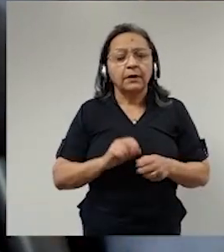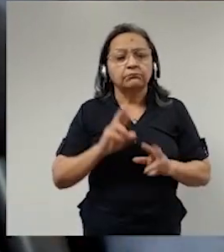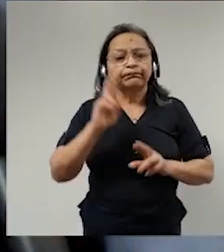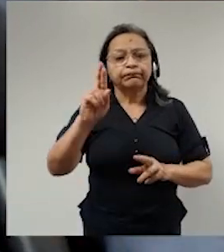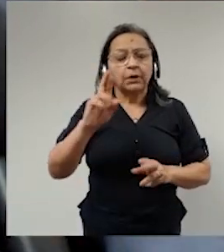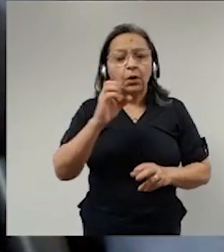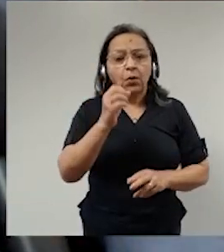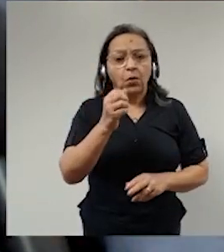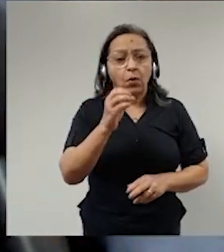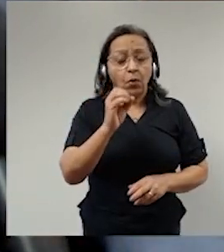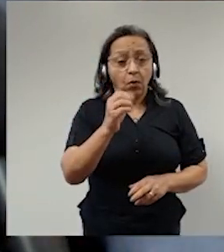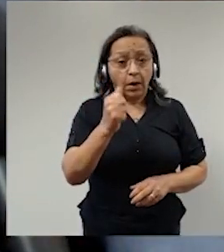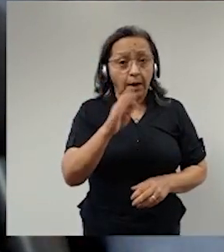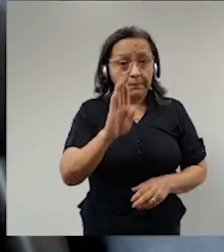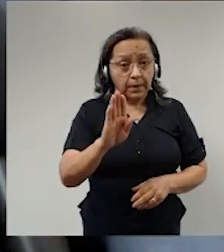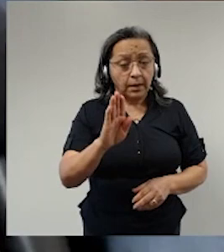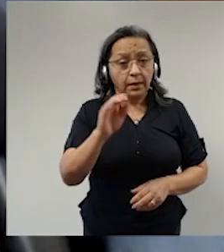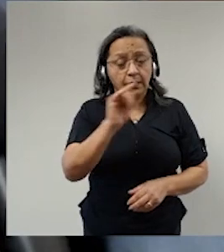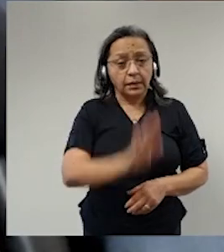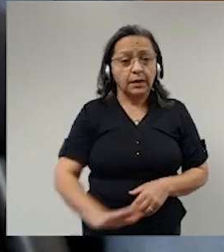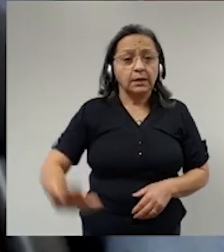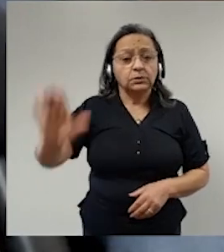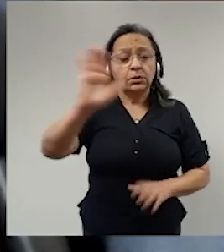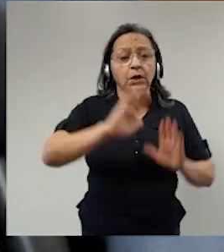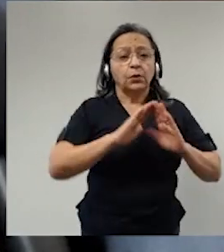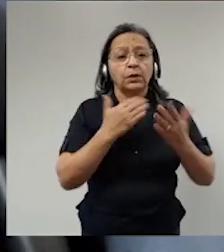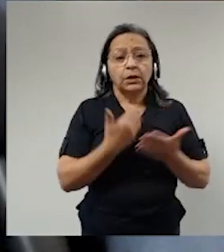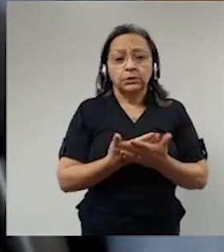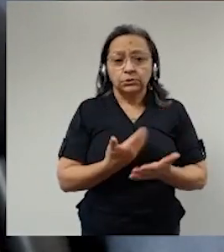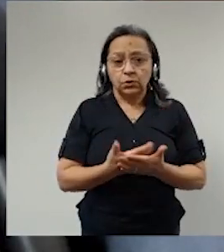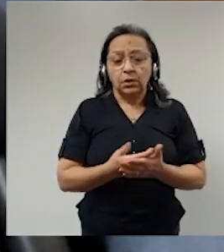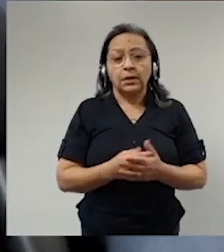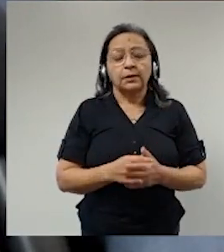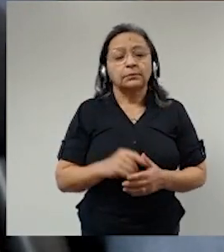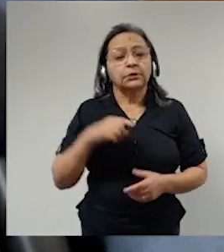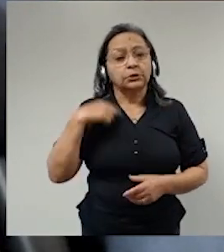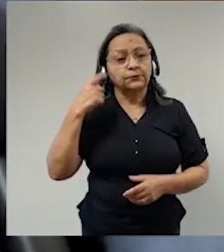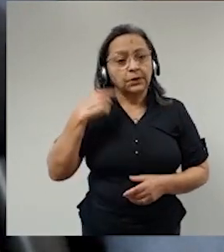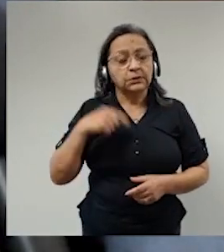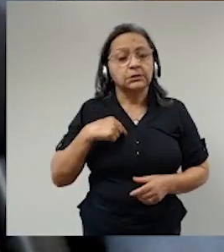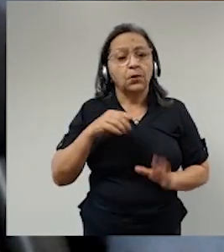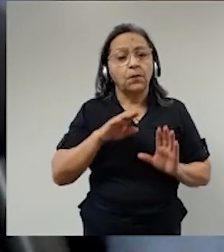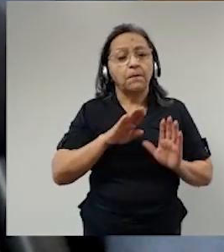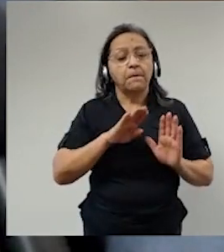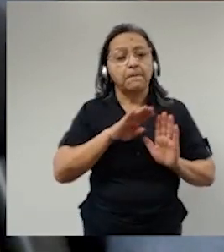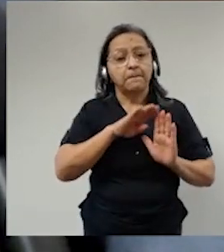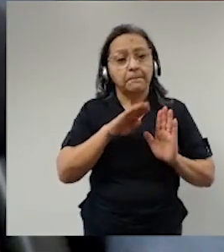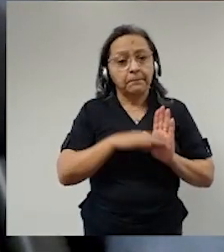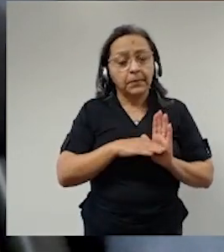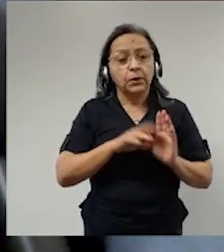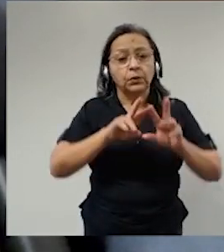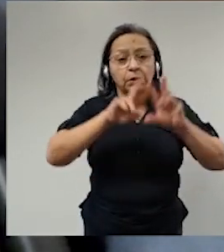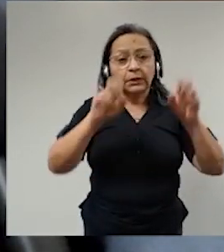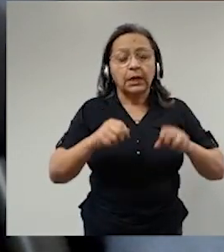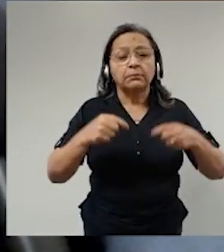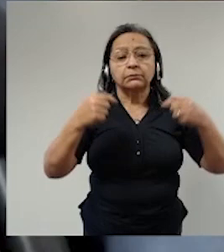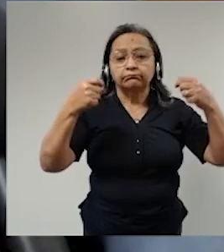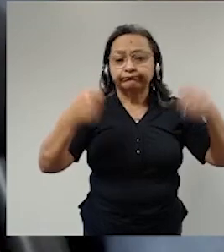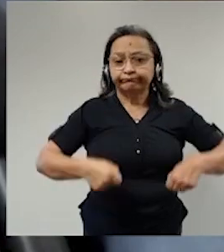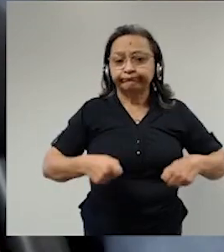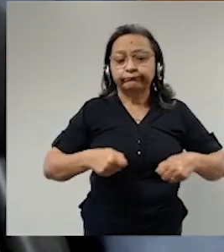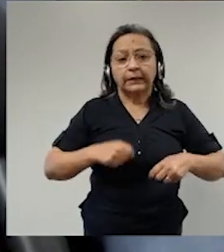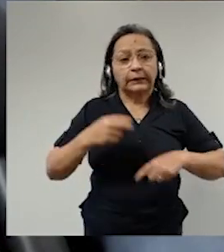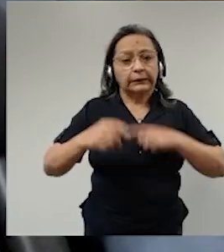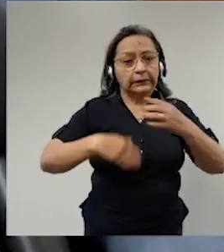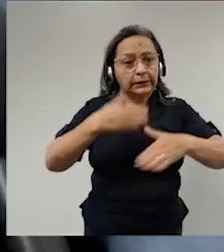e Escola Superior da Advocacia. Esse é o painel número 57, com o tema Patentes, Impactos e Tendências